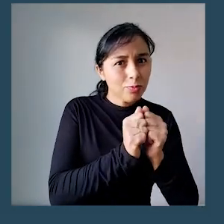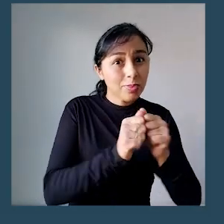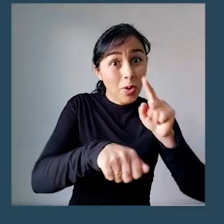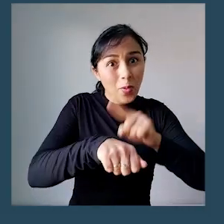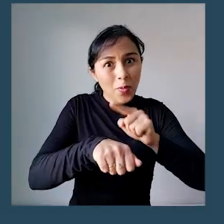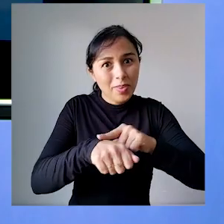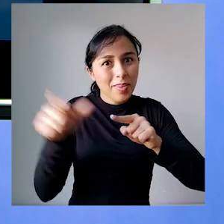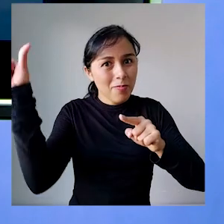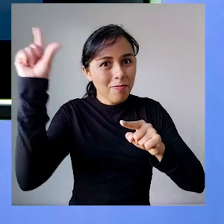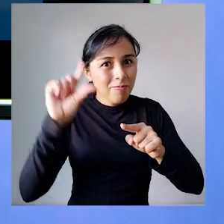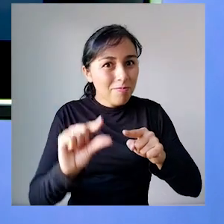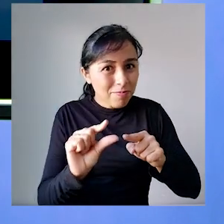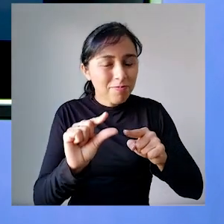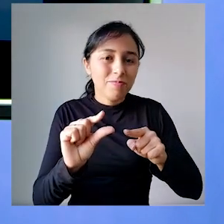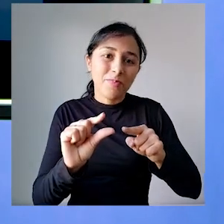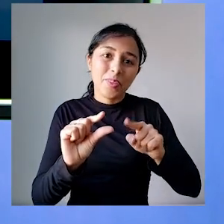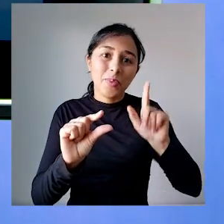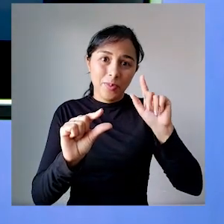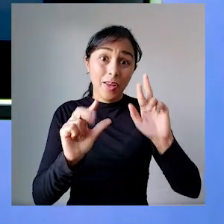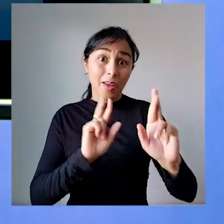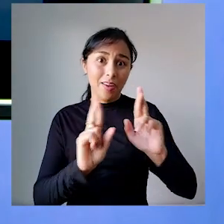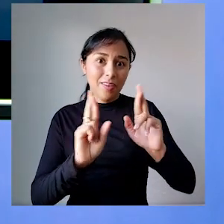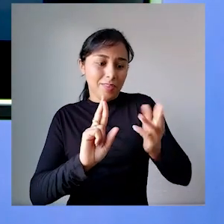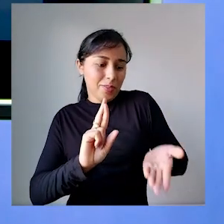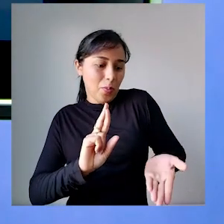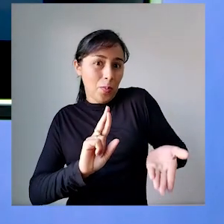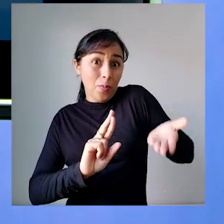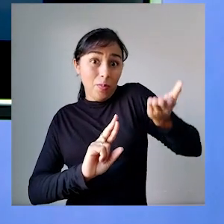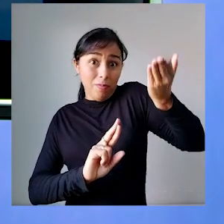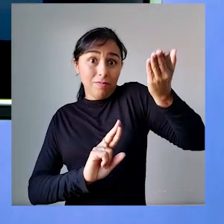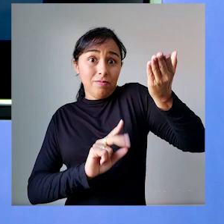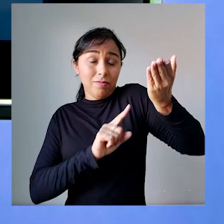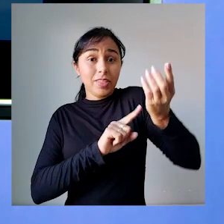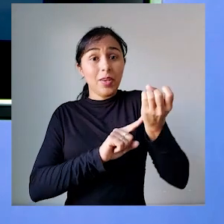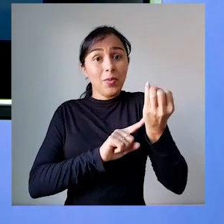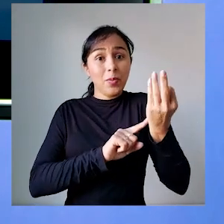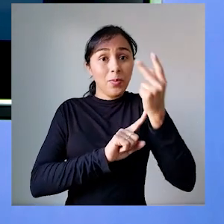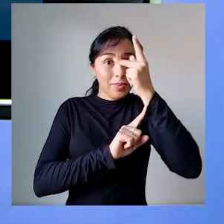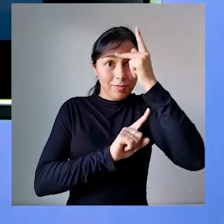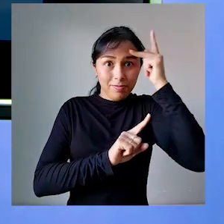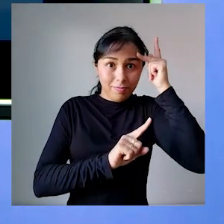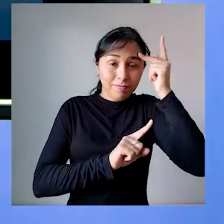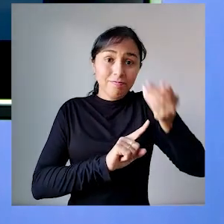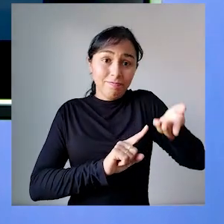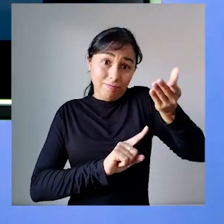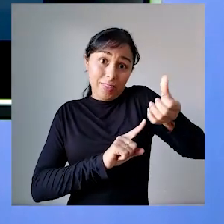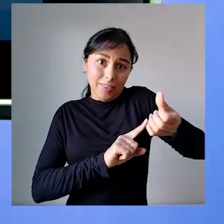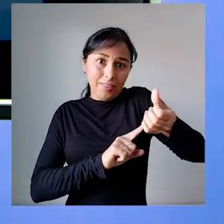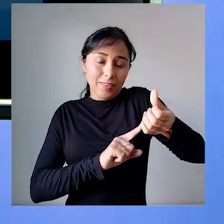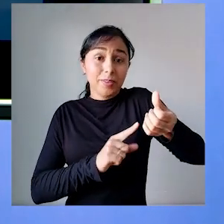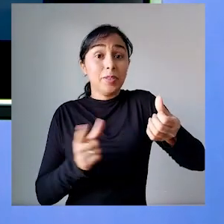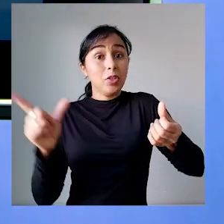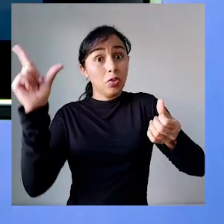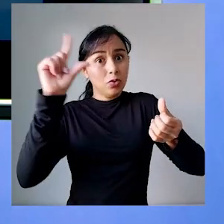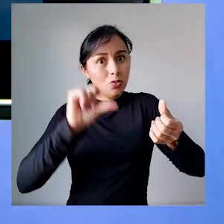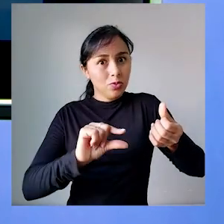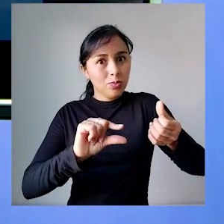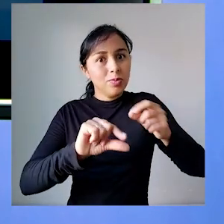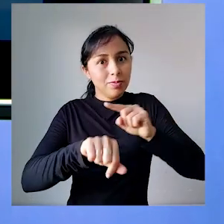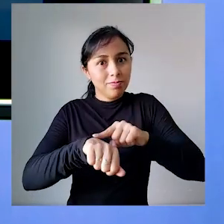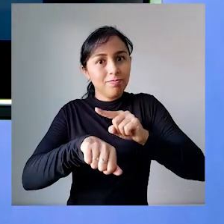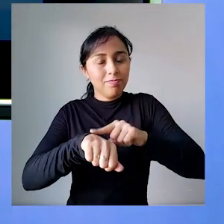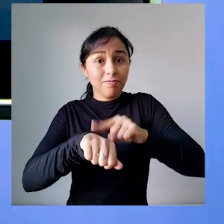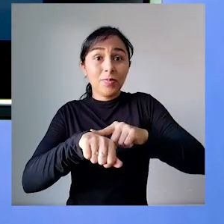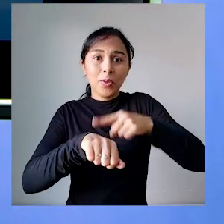Então, aconteceu essa relação da grandeza. Uma aumentou, que foi o número de pedreiros, e a outra diminuiu, que foi o tempo que a